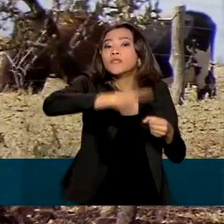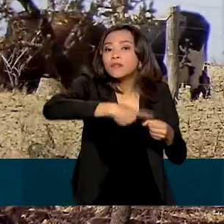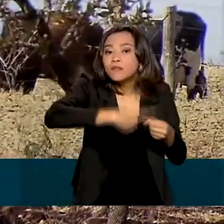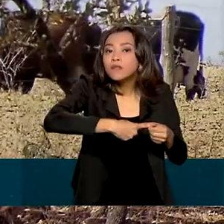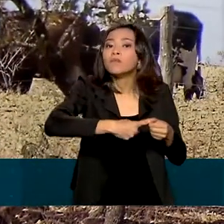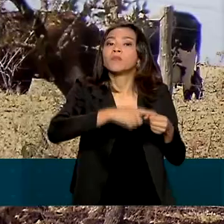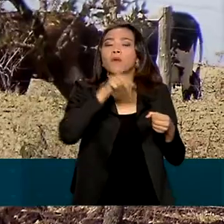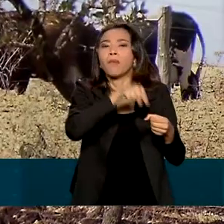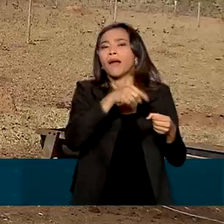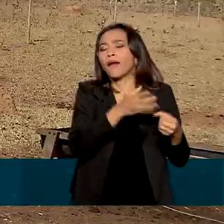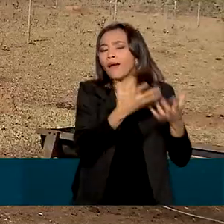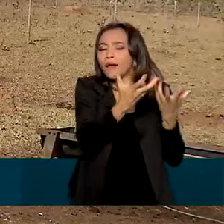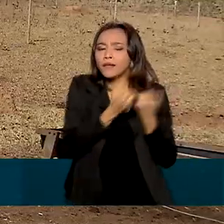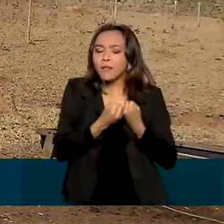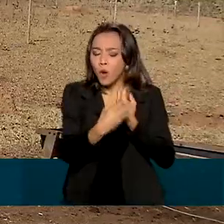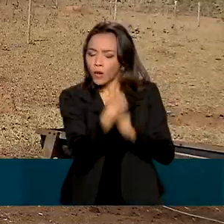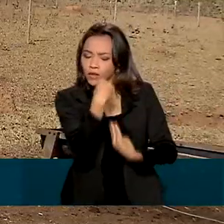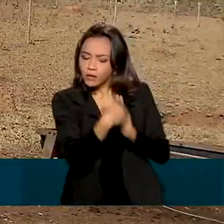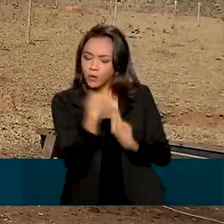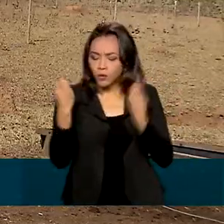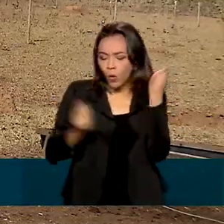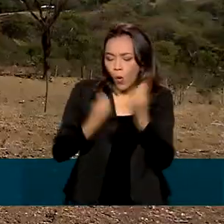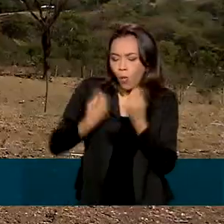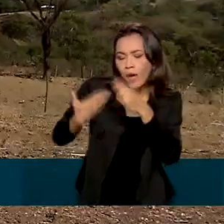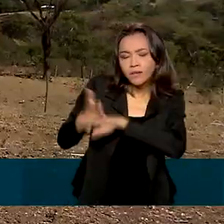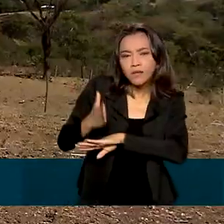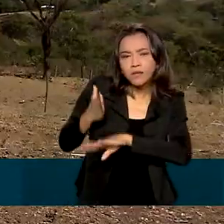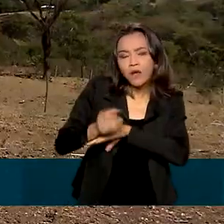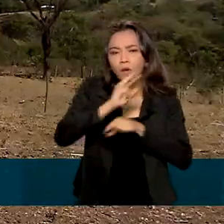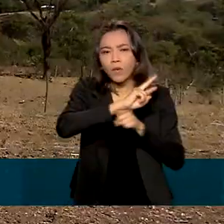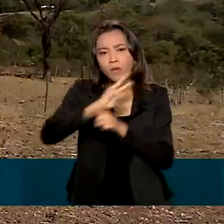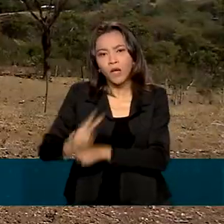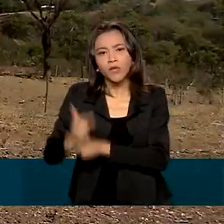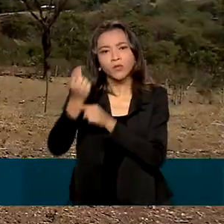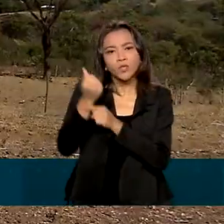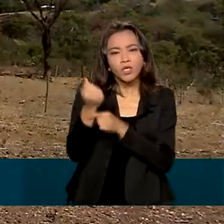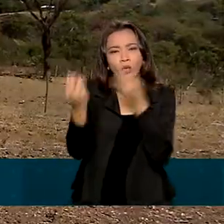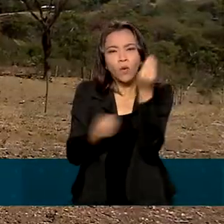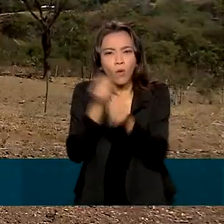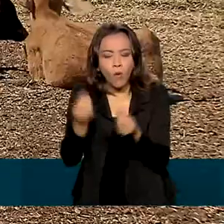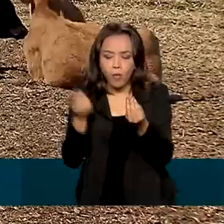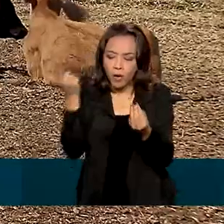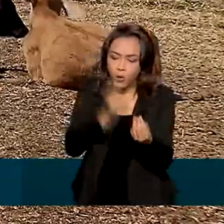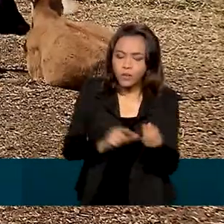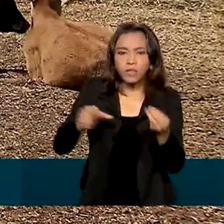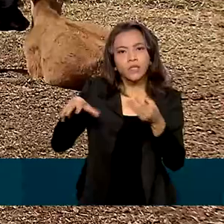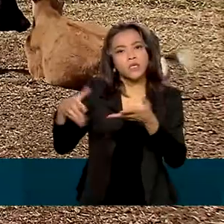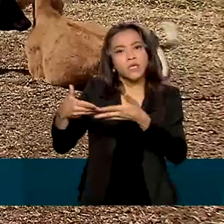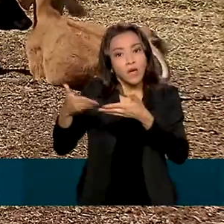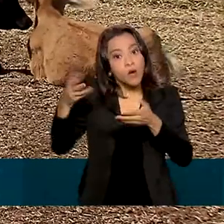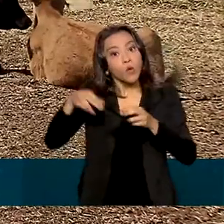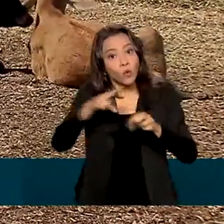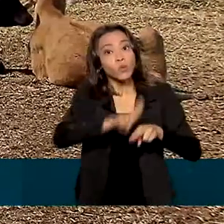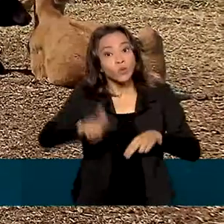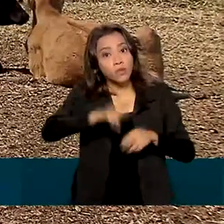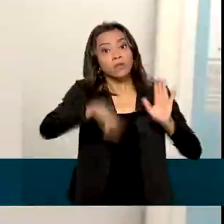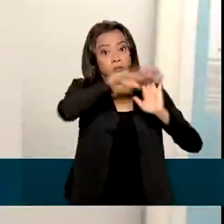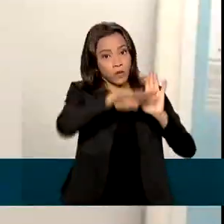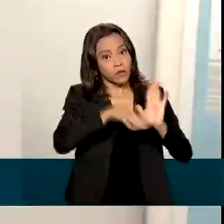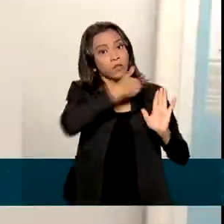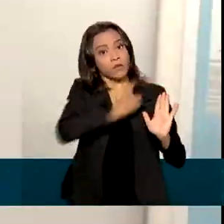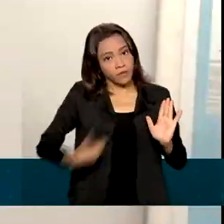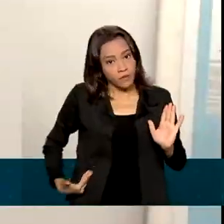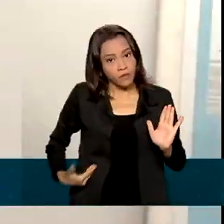para receber orientações sobre como acessar o crédito com recursos do Fundo de Terras por meio do programa Terra Brasil.